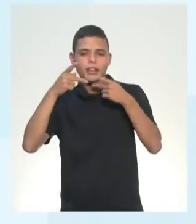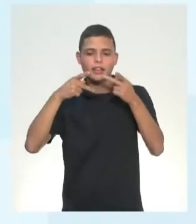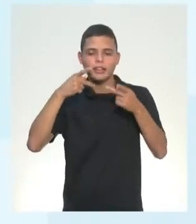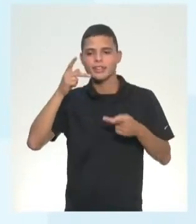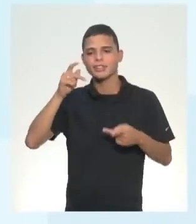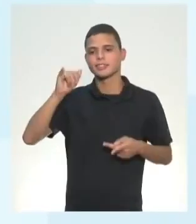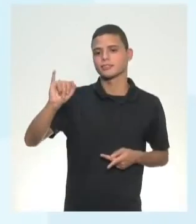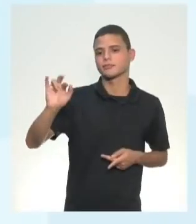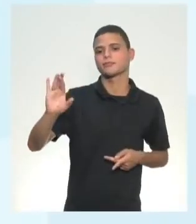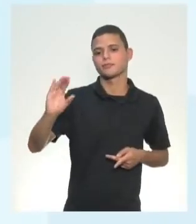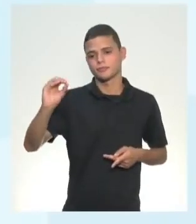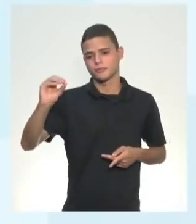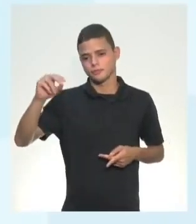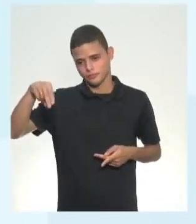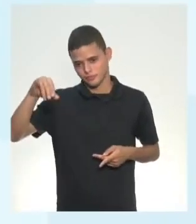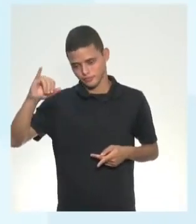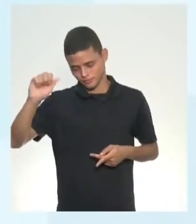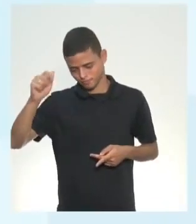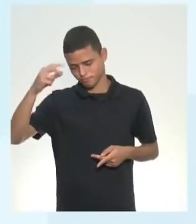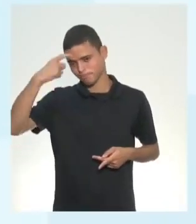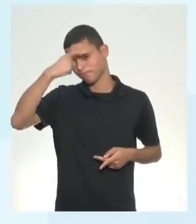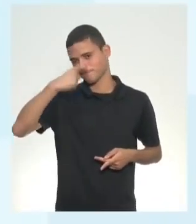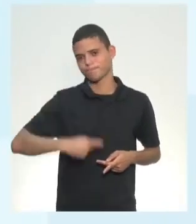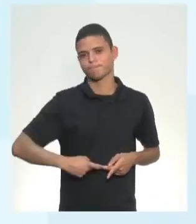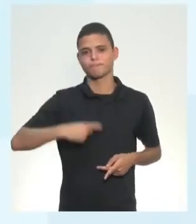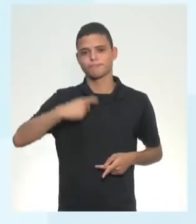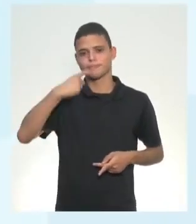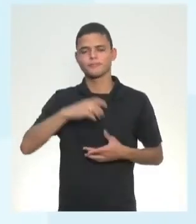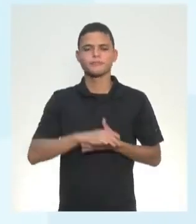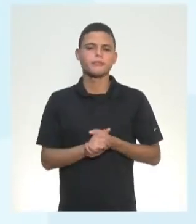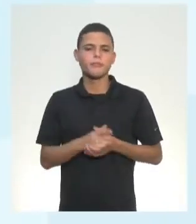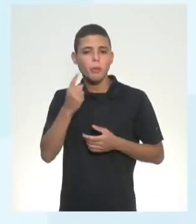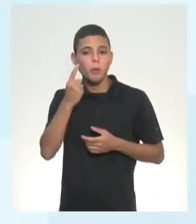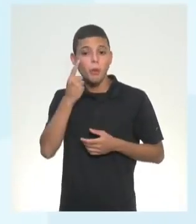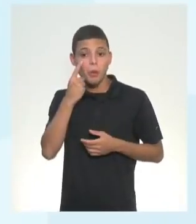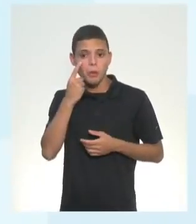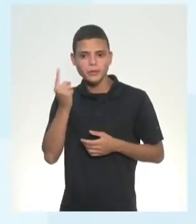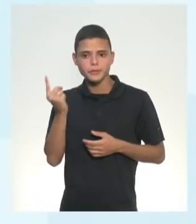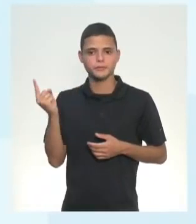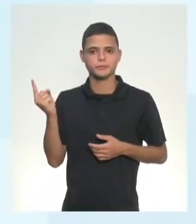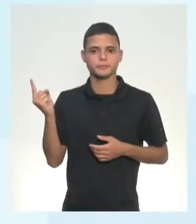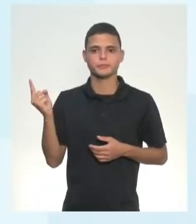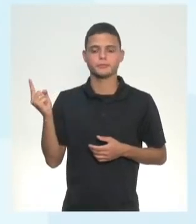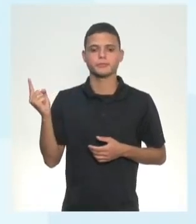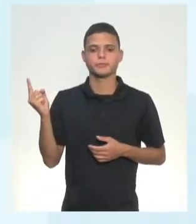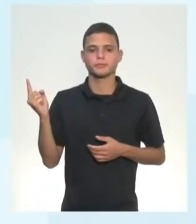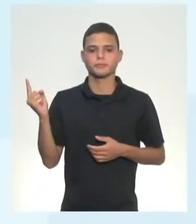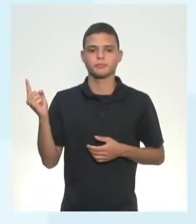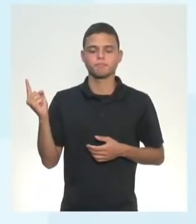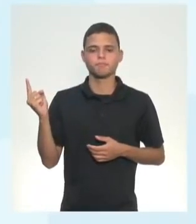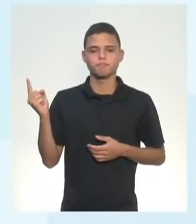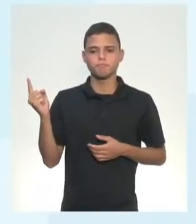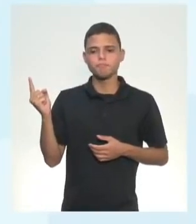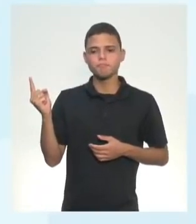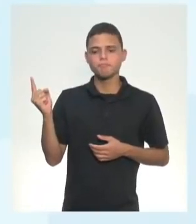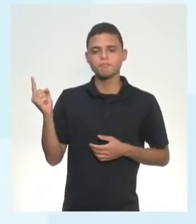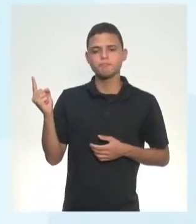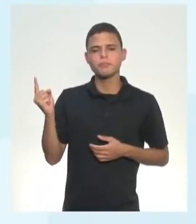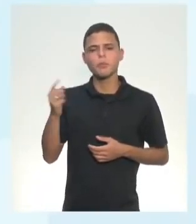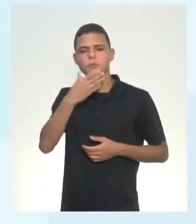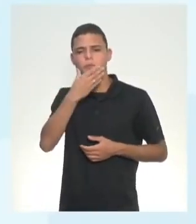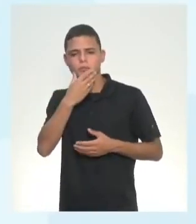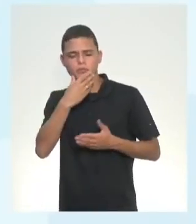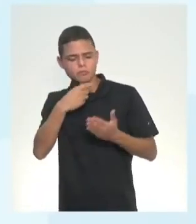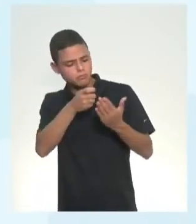faz uma ironia com ele mesmo. Essa parte aqui, qual é a visão que o narrador tem